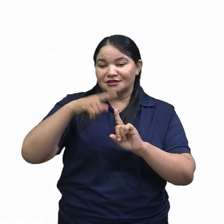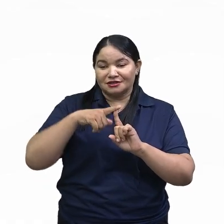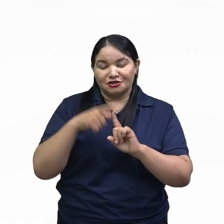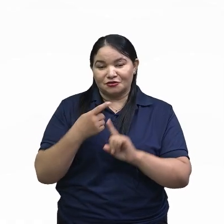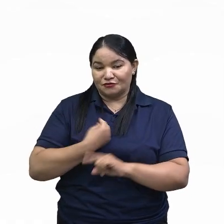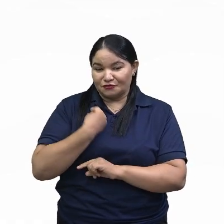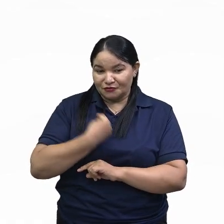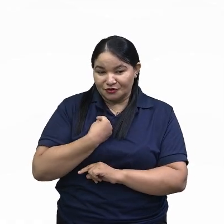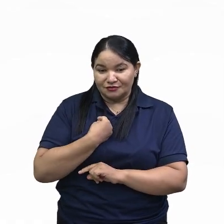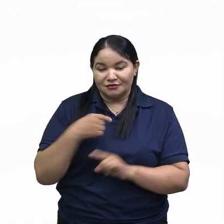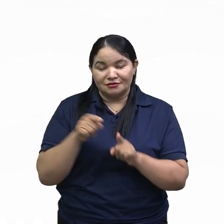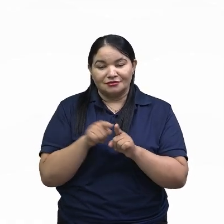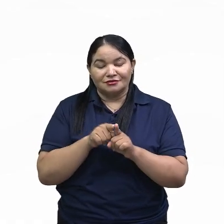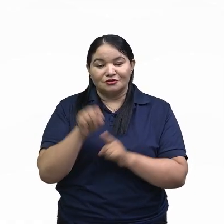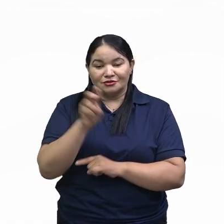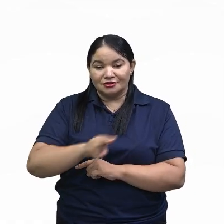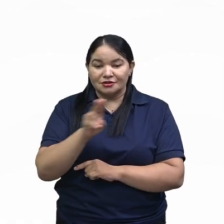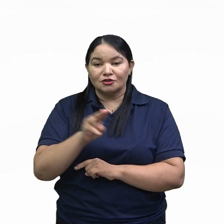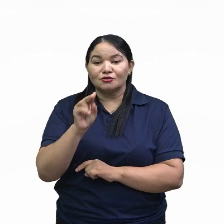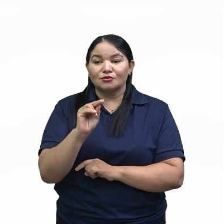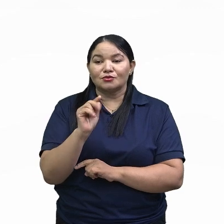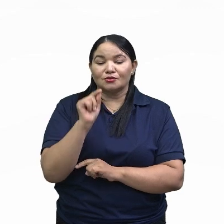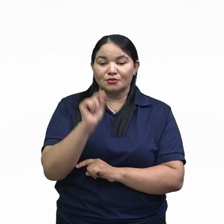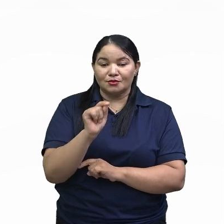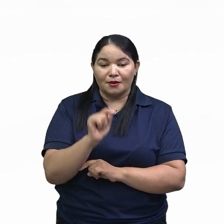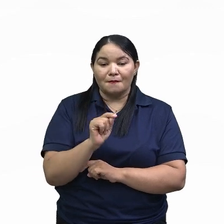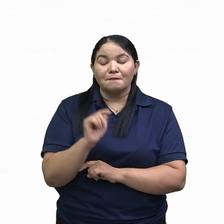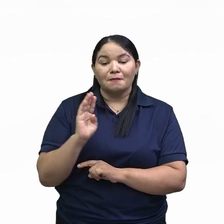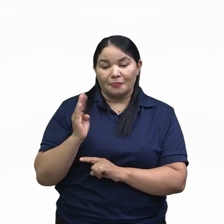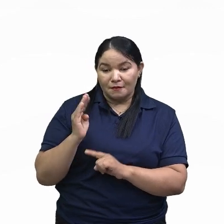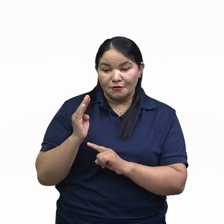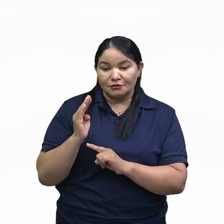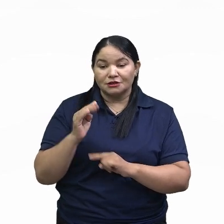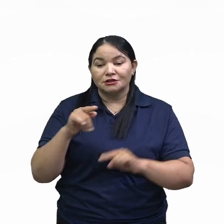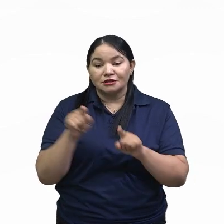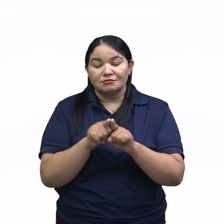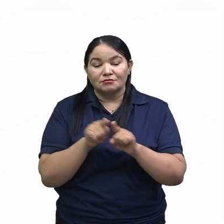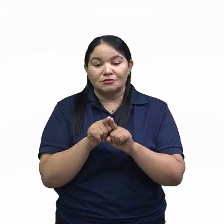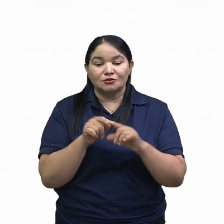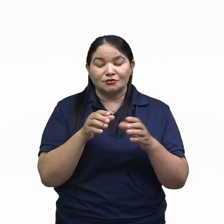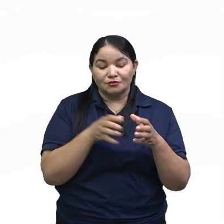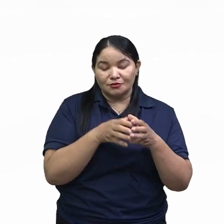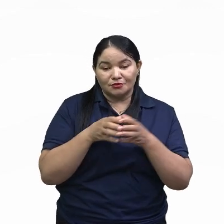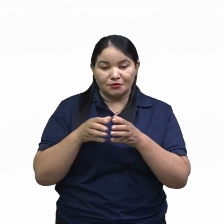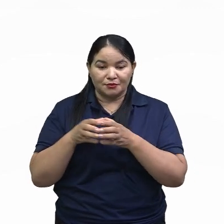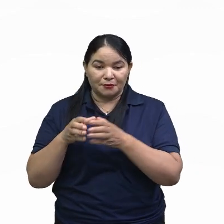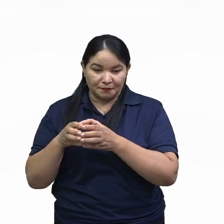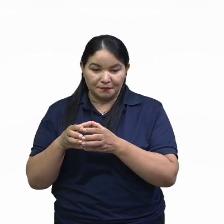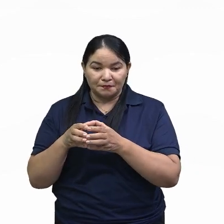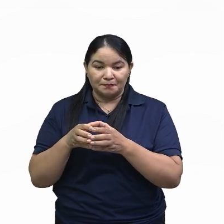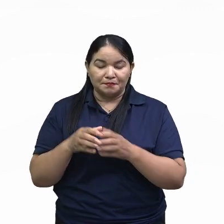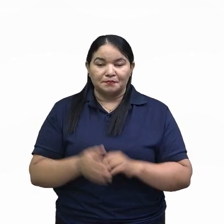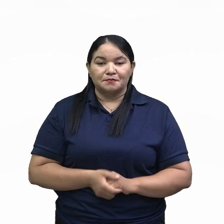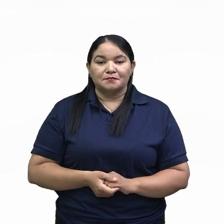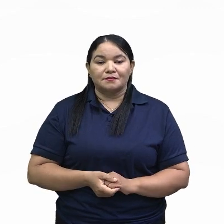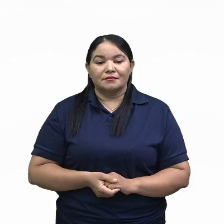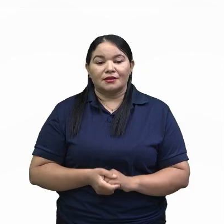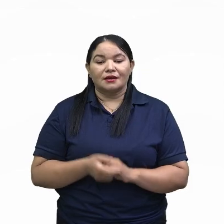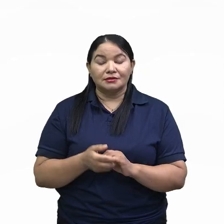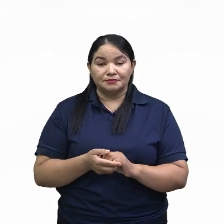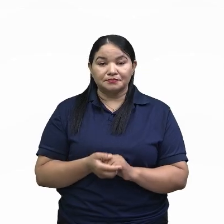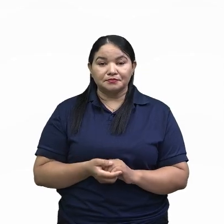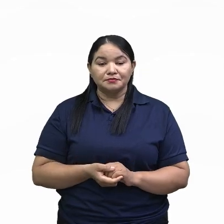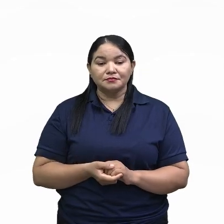vivos utilizada pela biologia como forma de classificação.